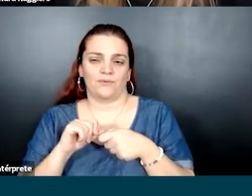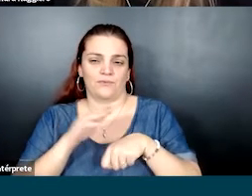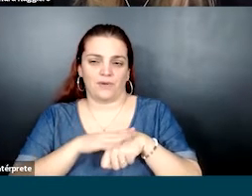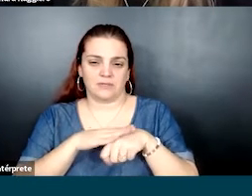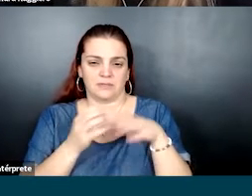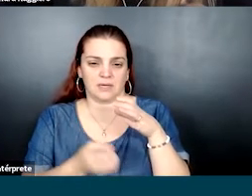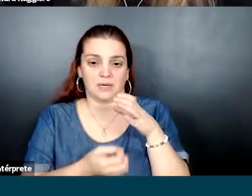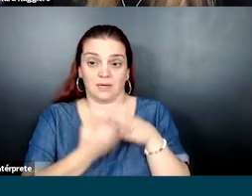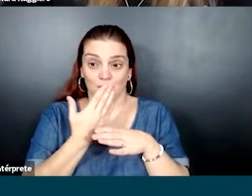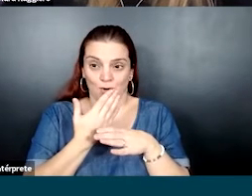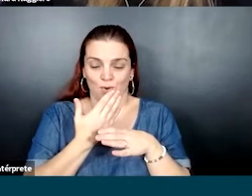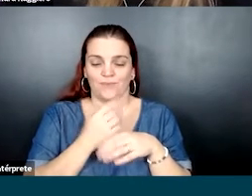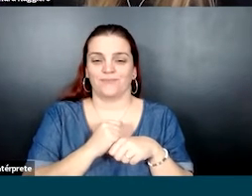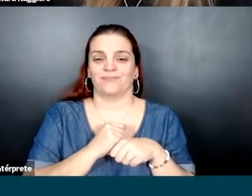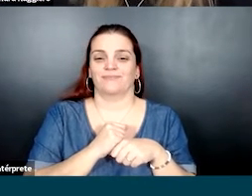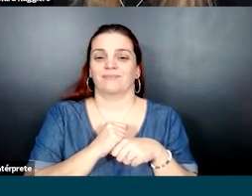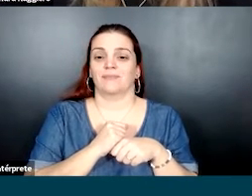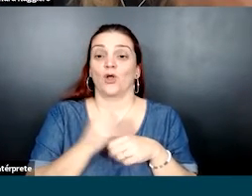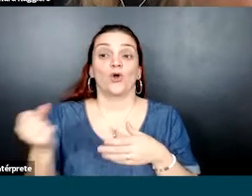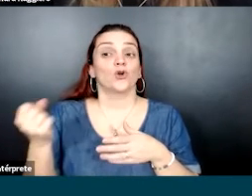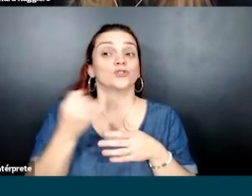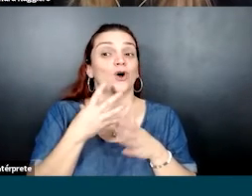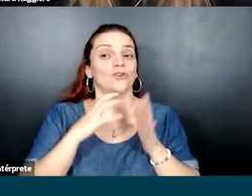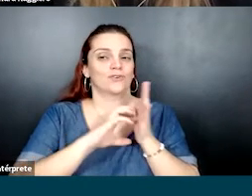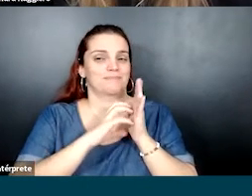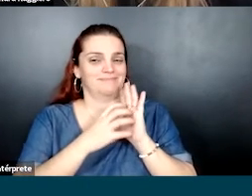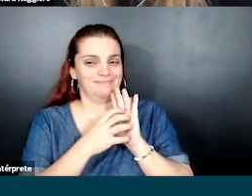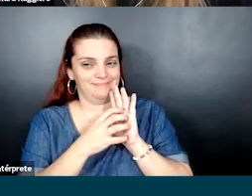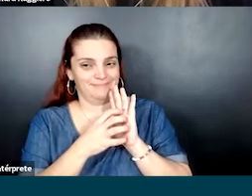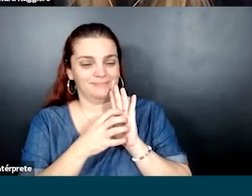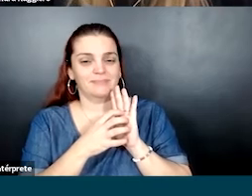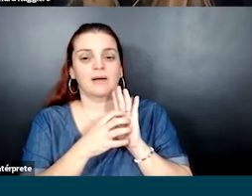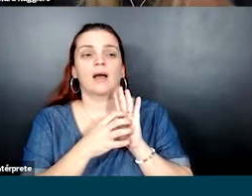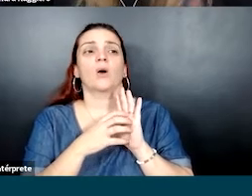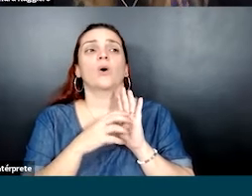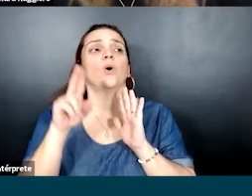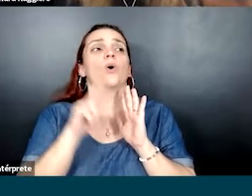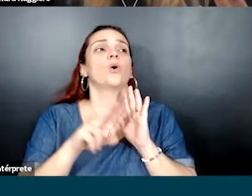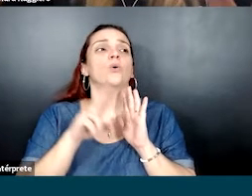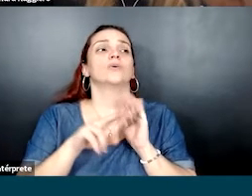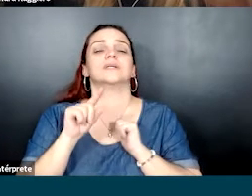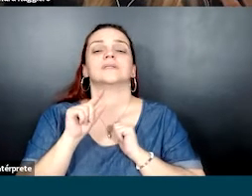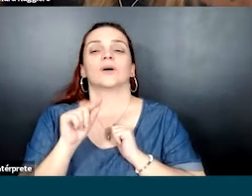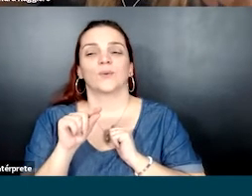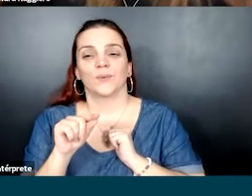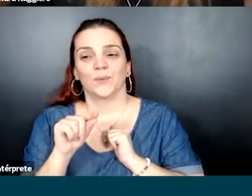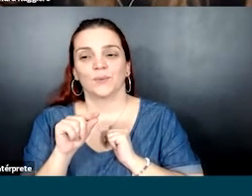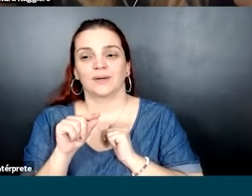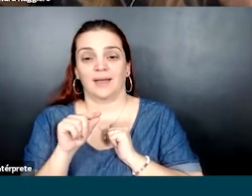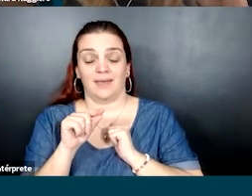que foi criado, né? Nesse caso, foi criada uma nova base histórica, utilizando como referência